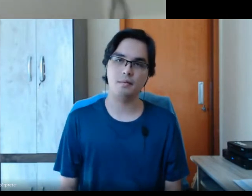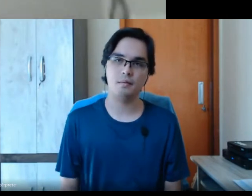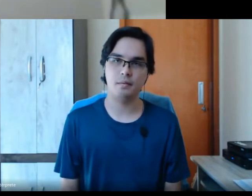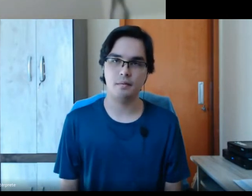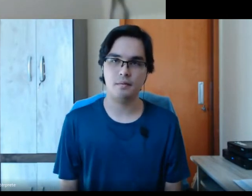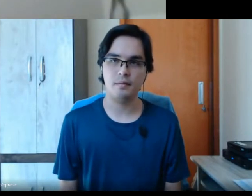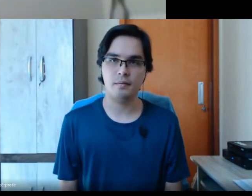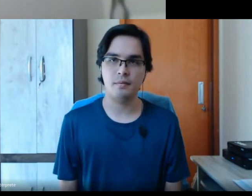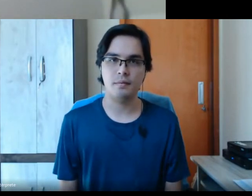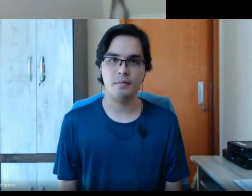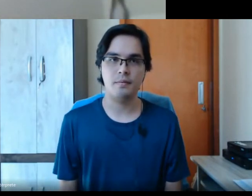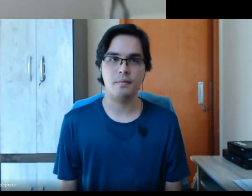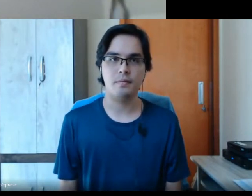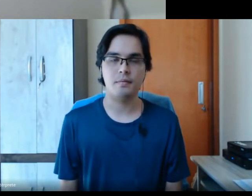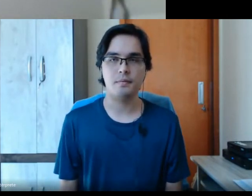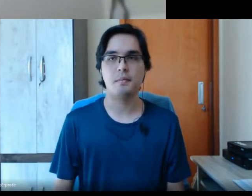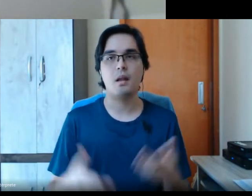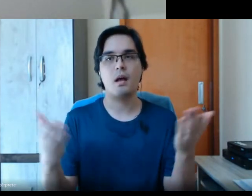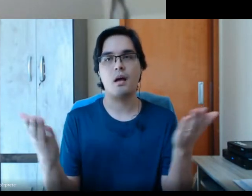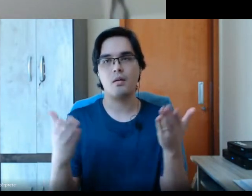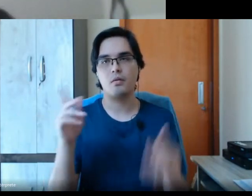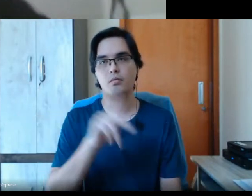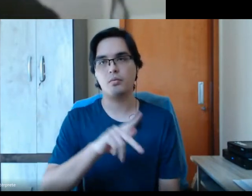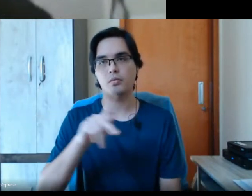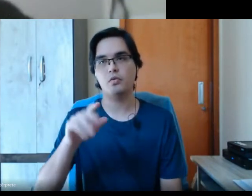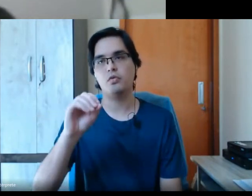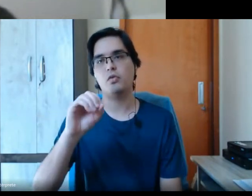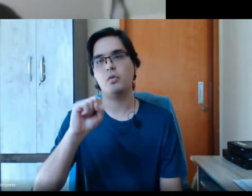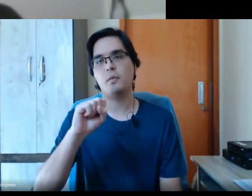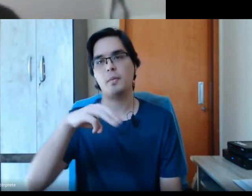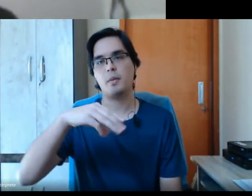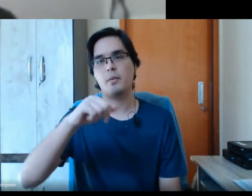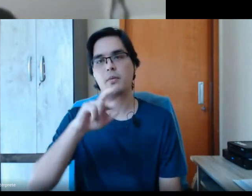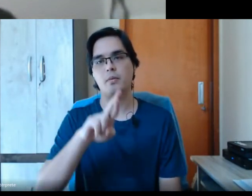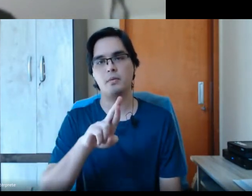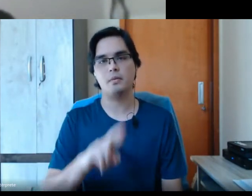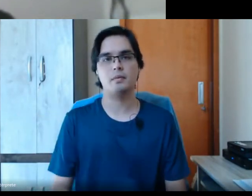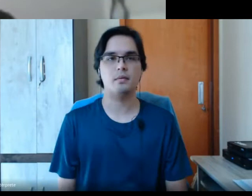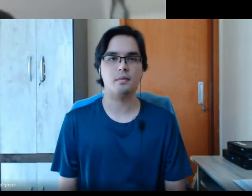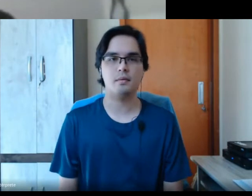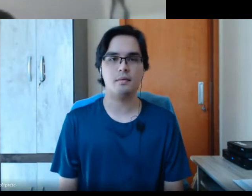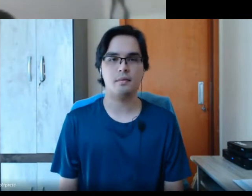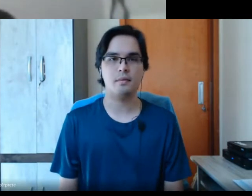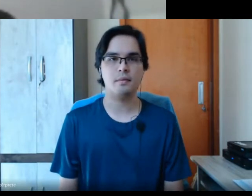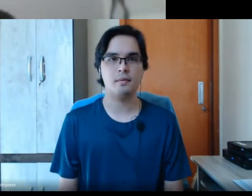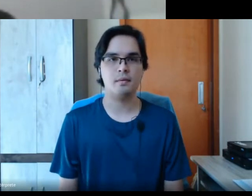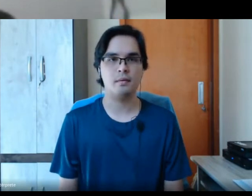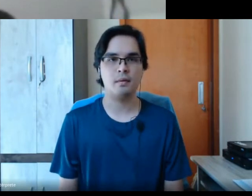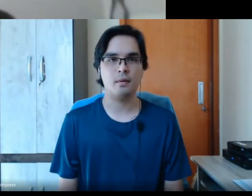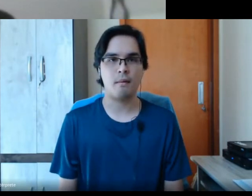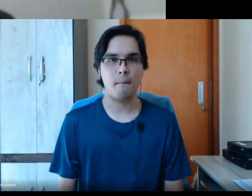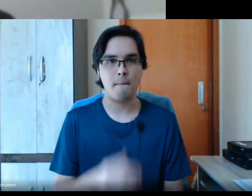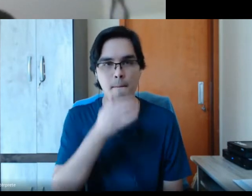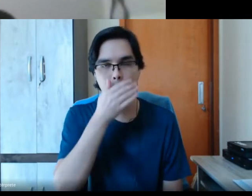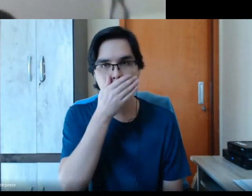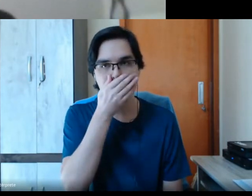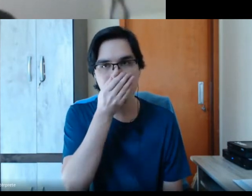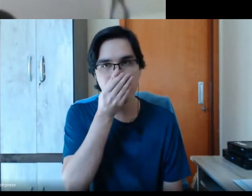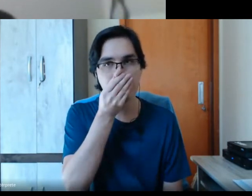Então, a minha maior dúvida é em relação ao tempo de duração de cada encontro, né?